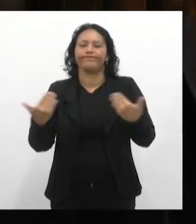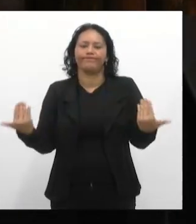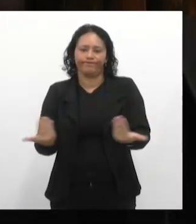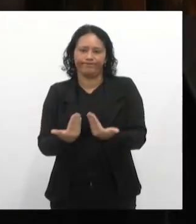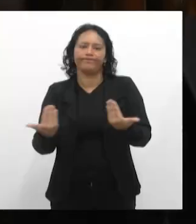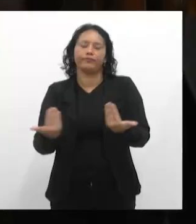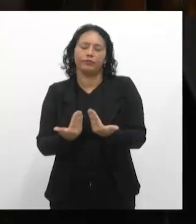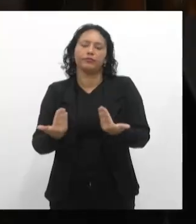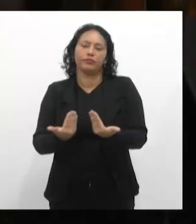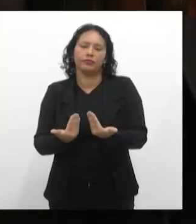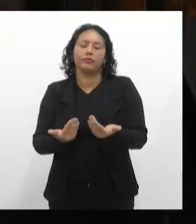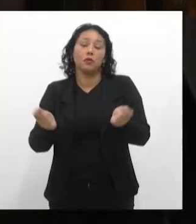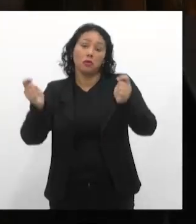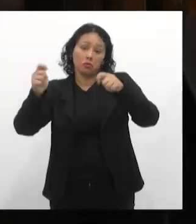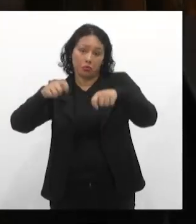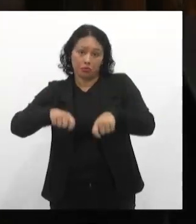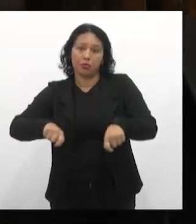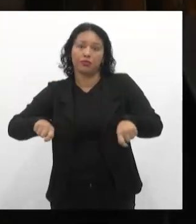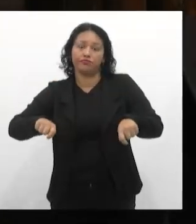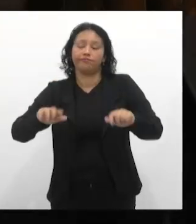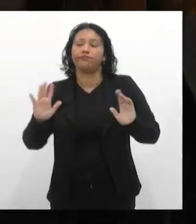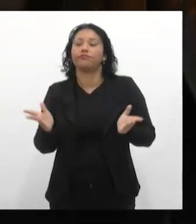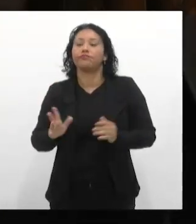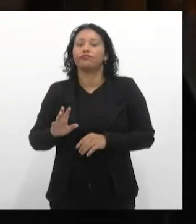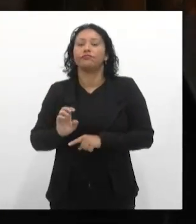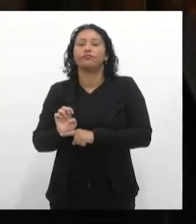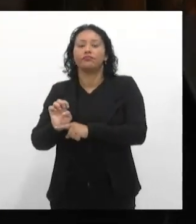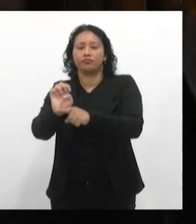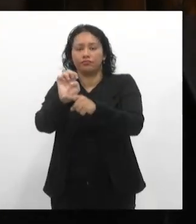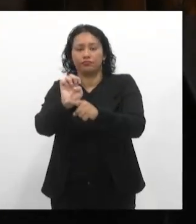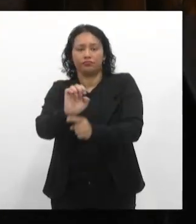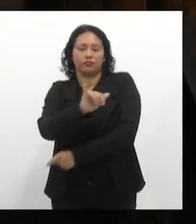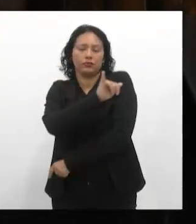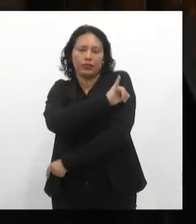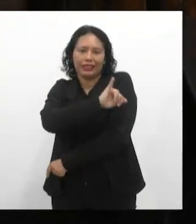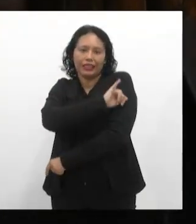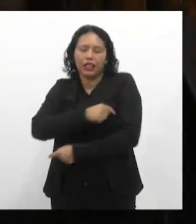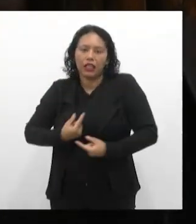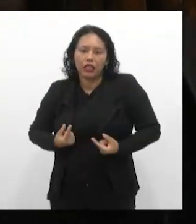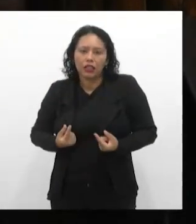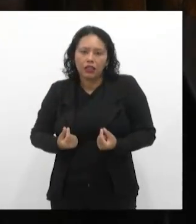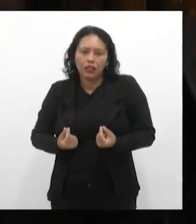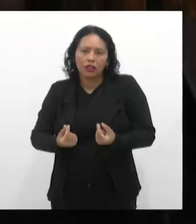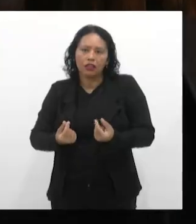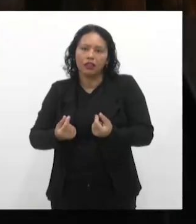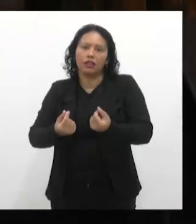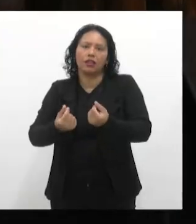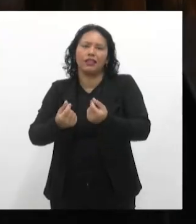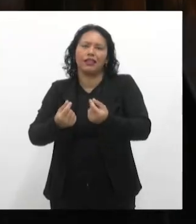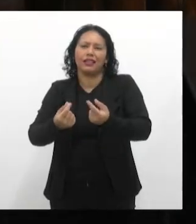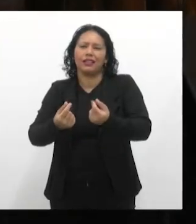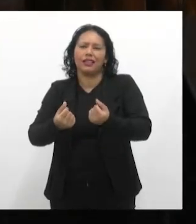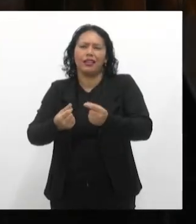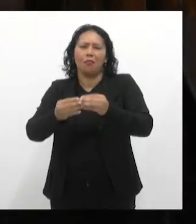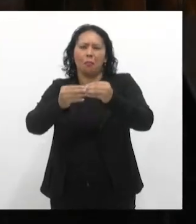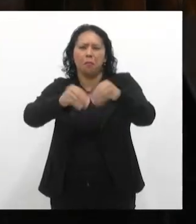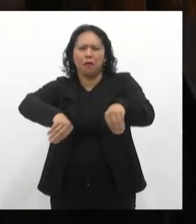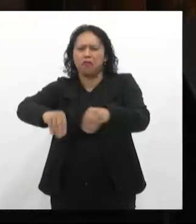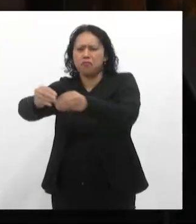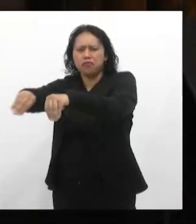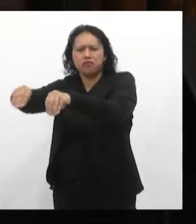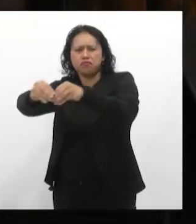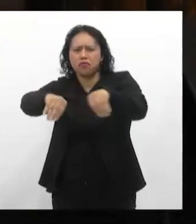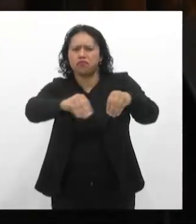e faz sentido, senhor presidente, num estado onde a gente tem as finanças completamente destituídas do